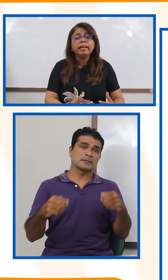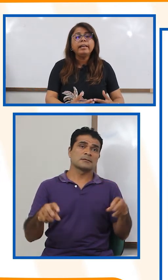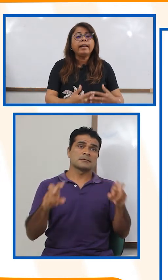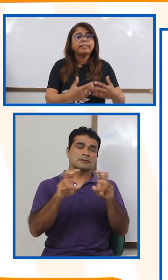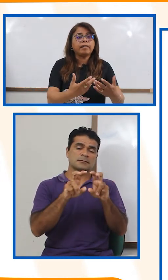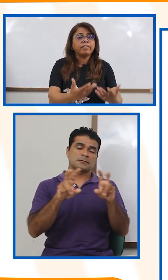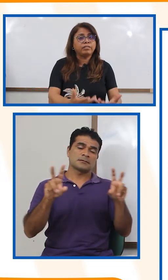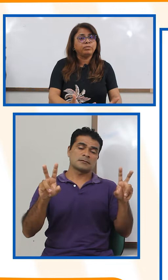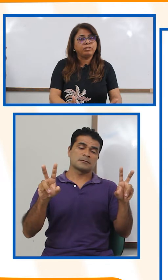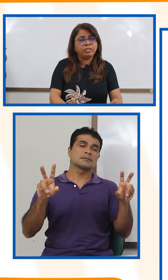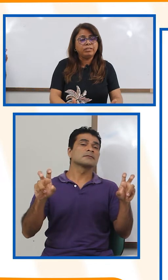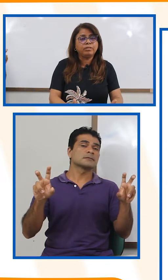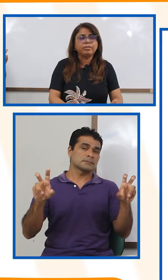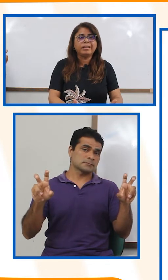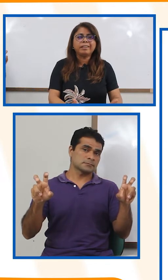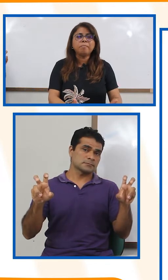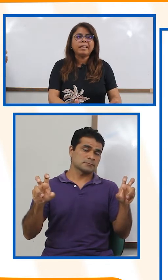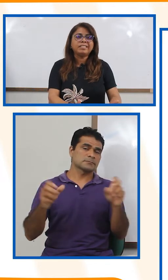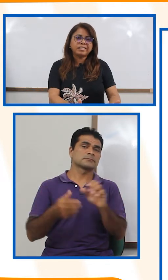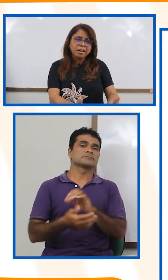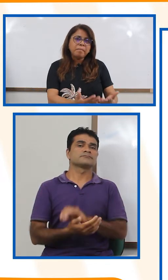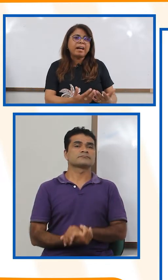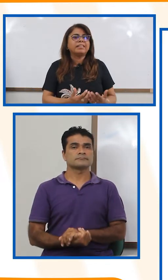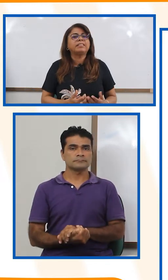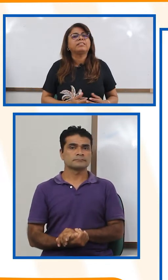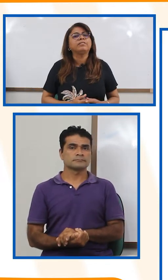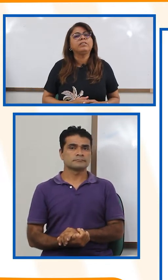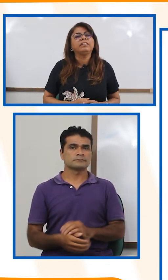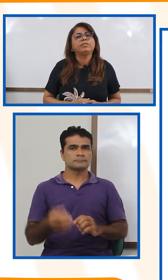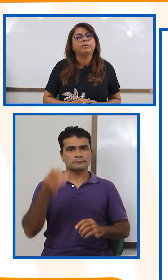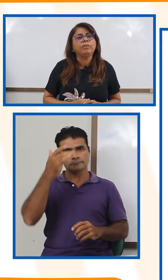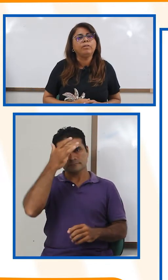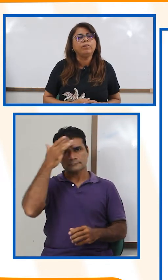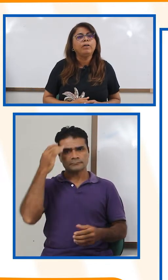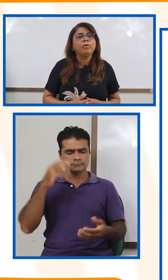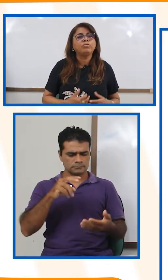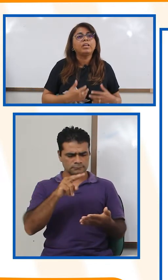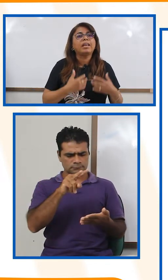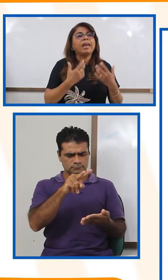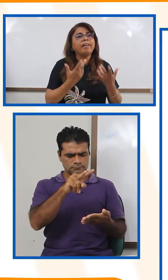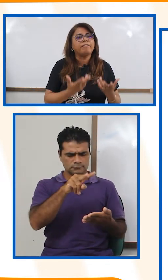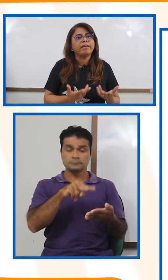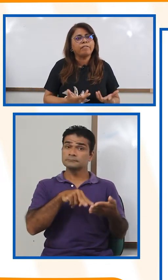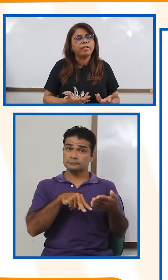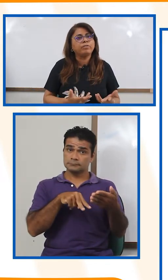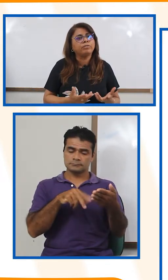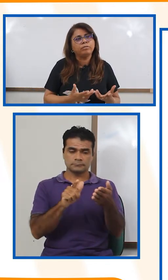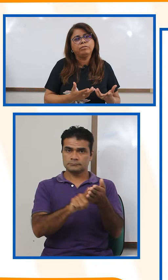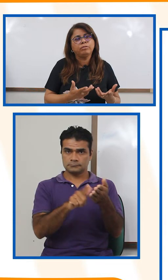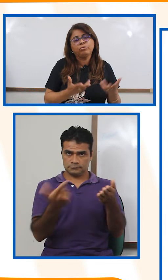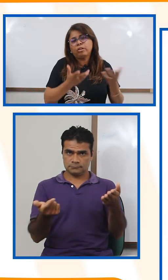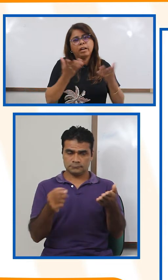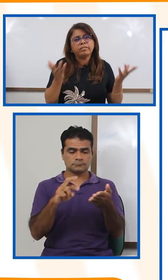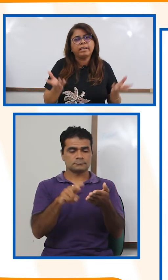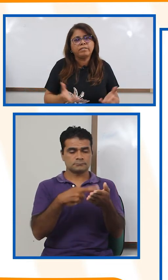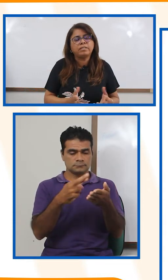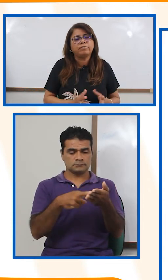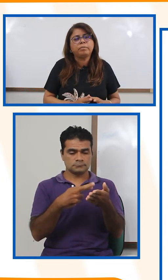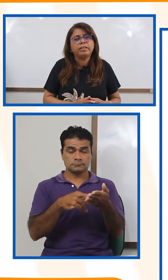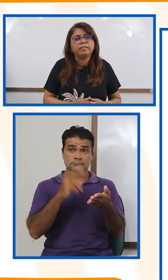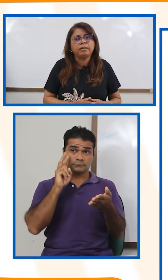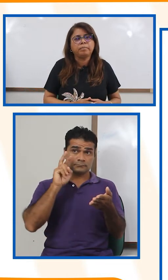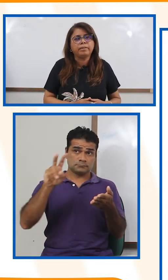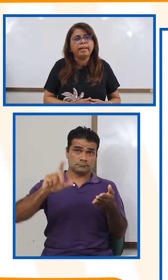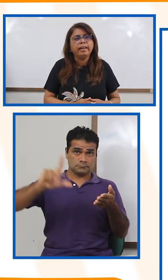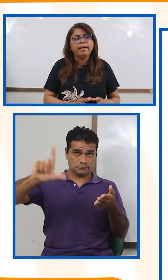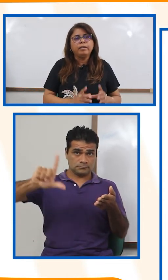trata. E é através do título que também chama a atenção do leitor ou de quem vai ver um jornal televisivo,